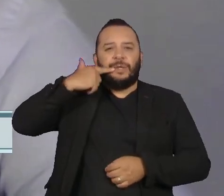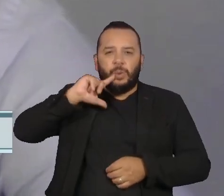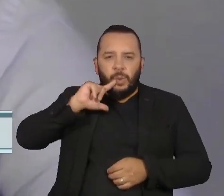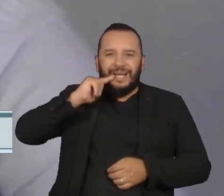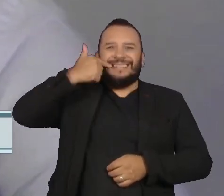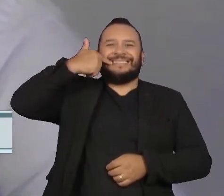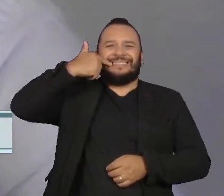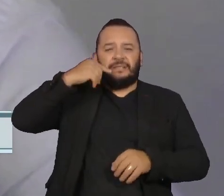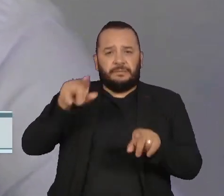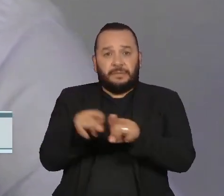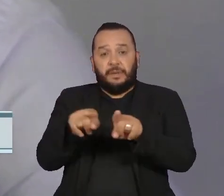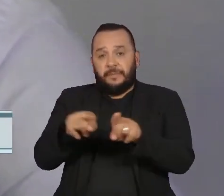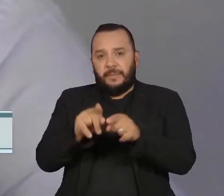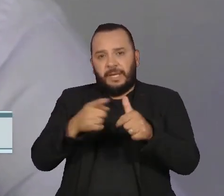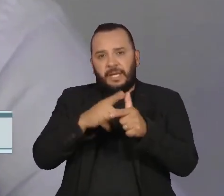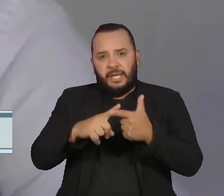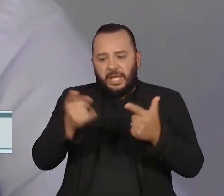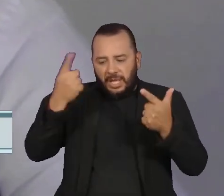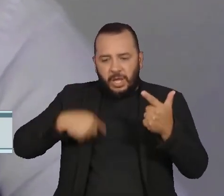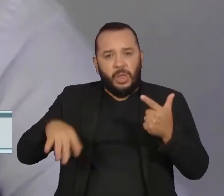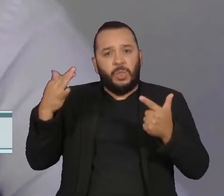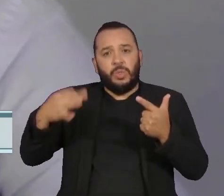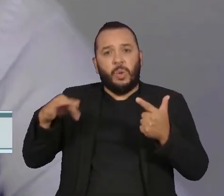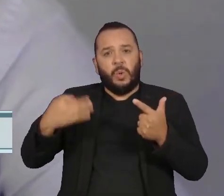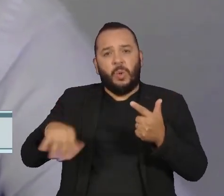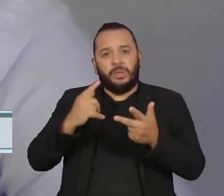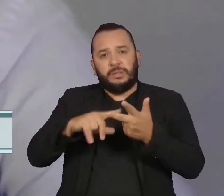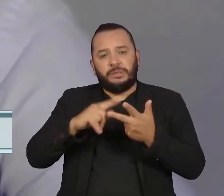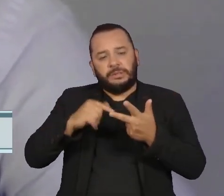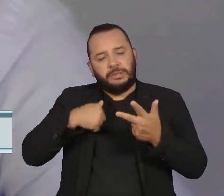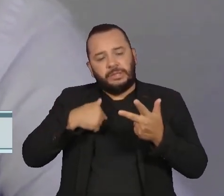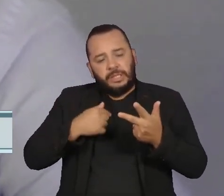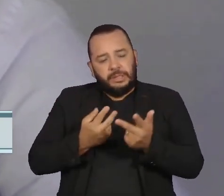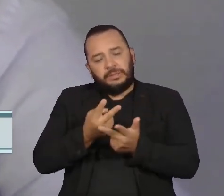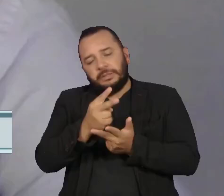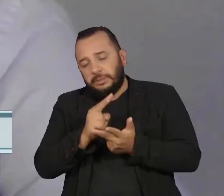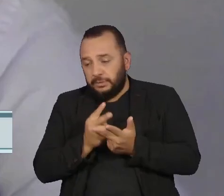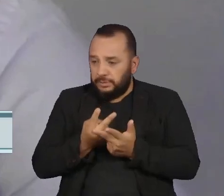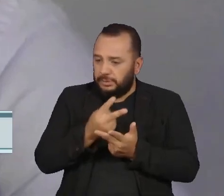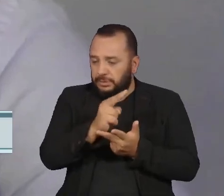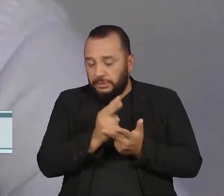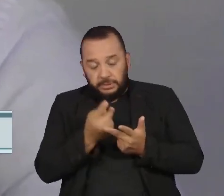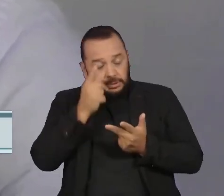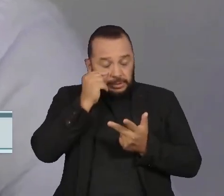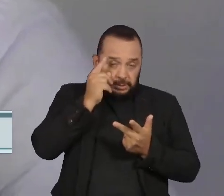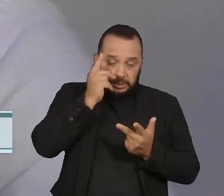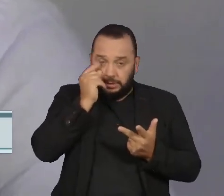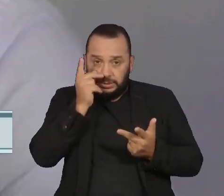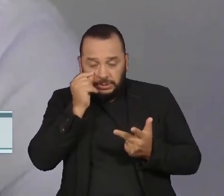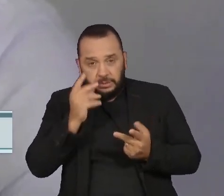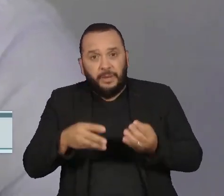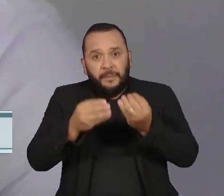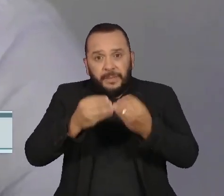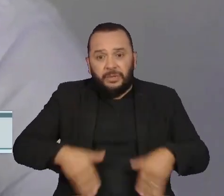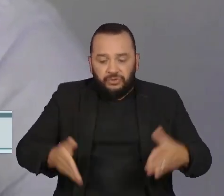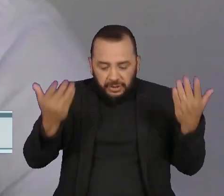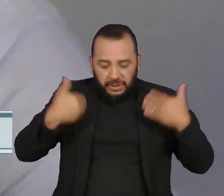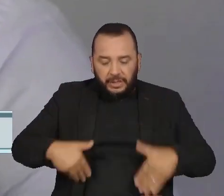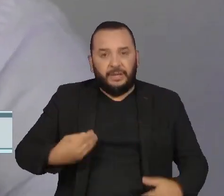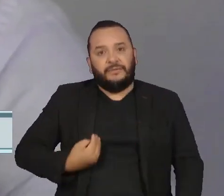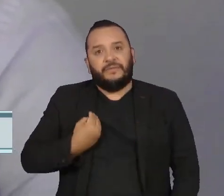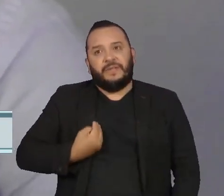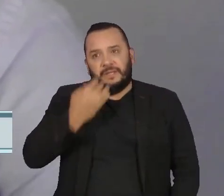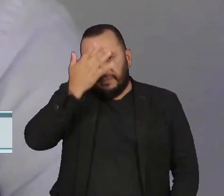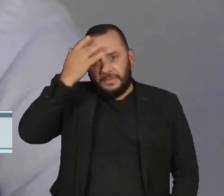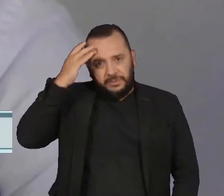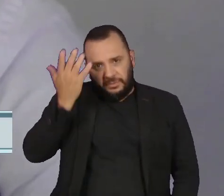crônicas e principalmente a alteração de sono. Tá? É uma doença que ela tem um impacto muito grande na qualidade de vida do indivíduo,